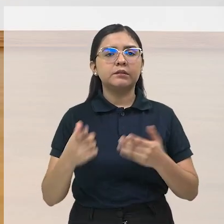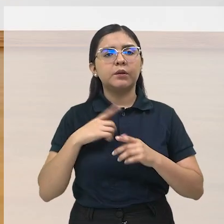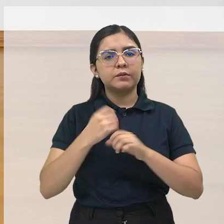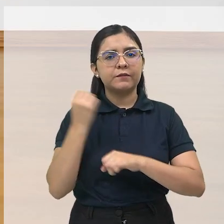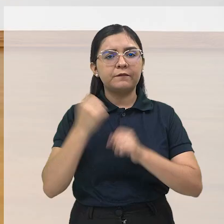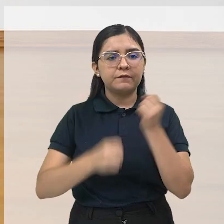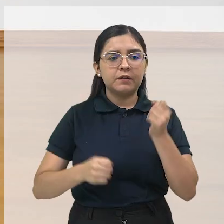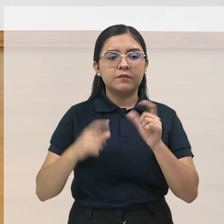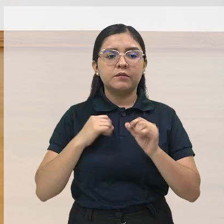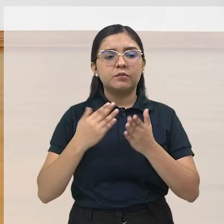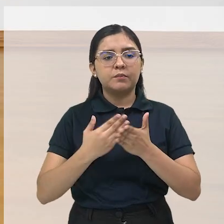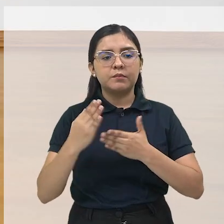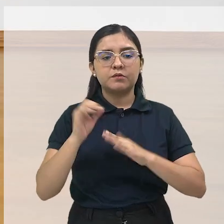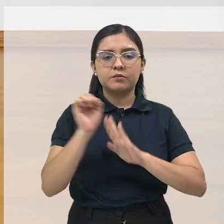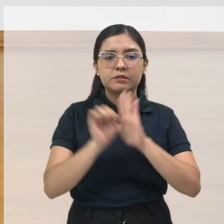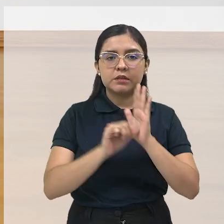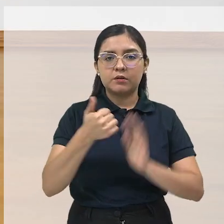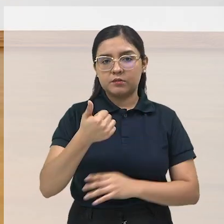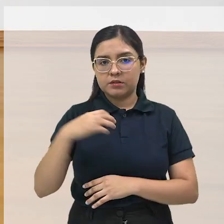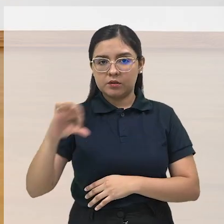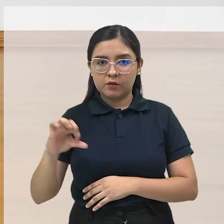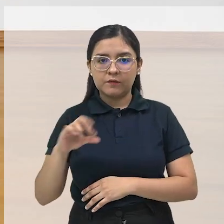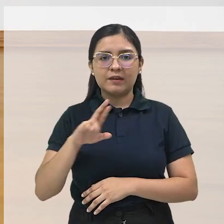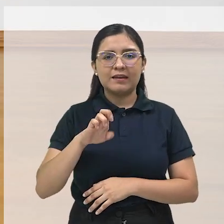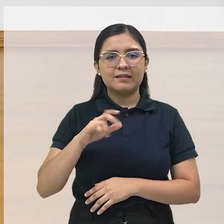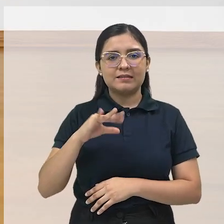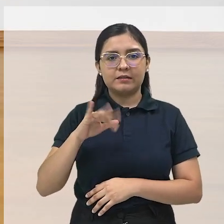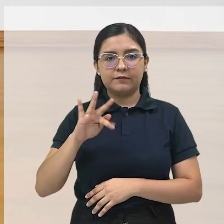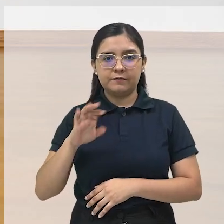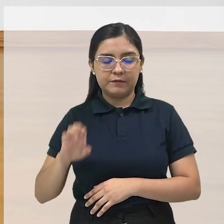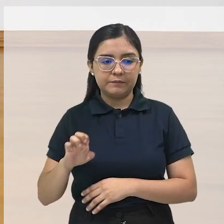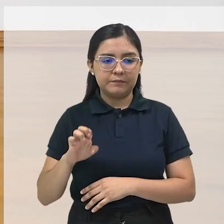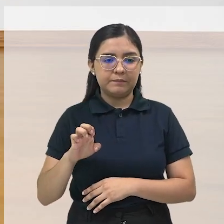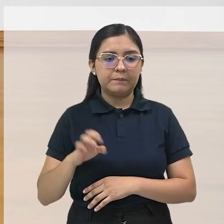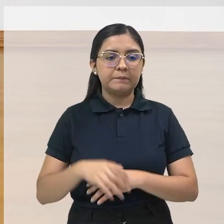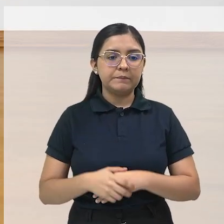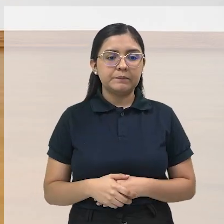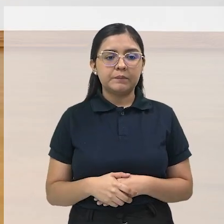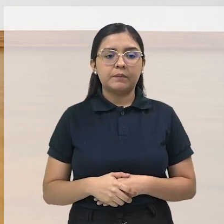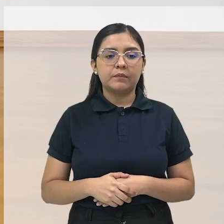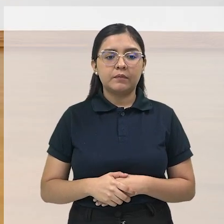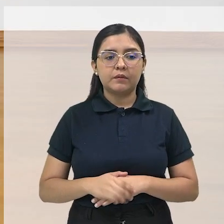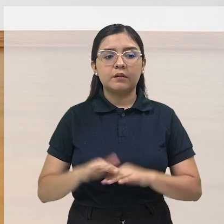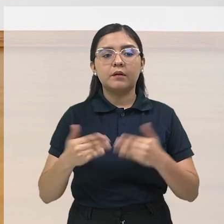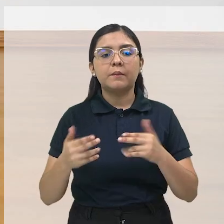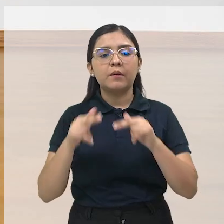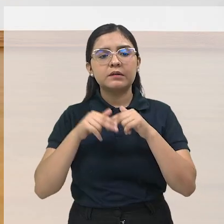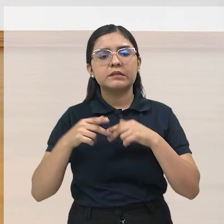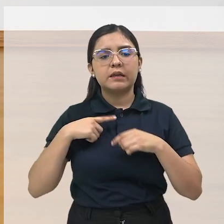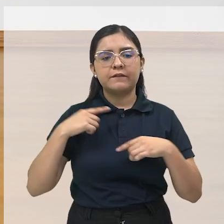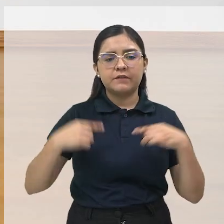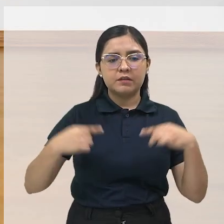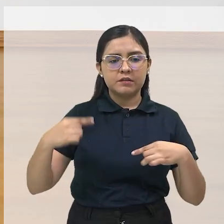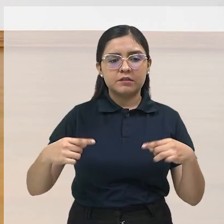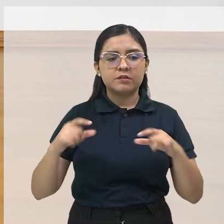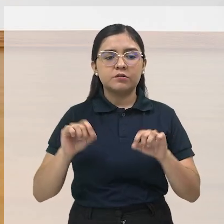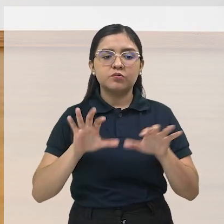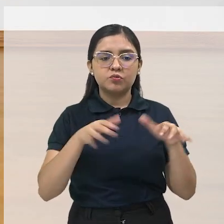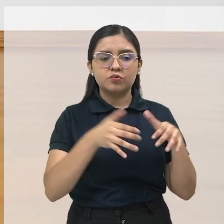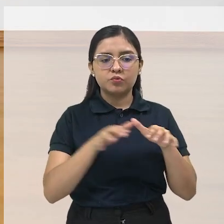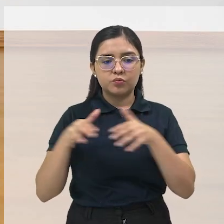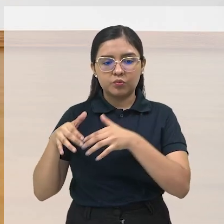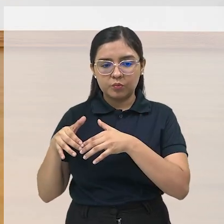ele tem origem no século XIX, na cidade de Recife, em Pernambuco. Foi decorrência da rivalidade entre as